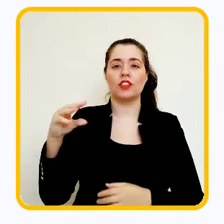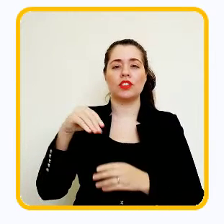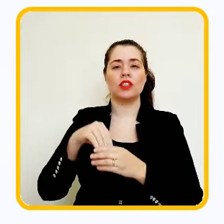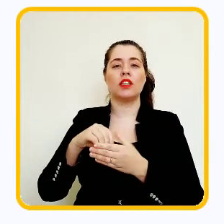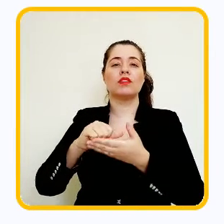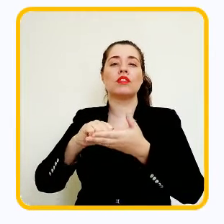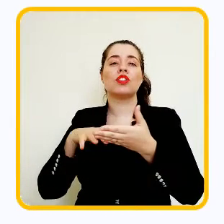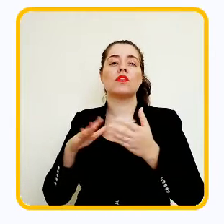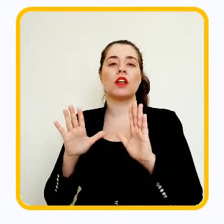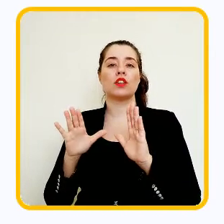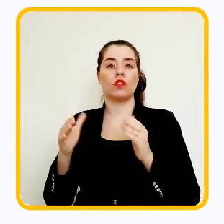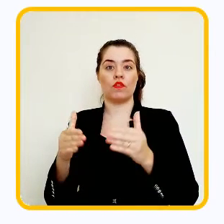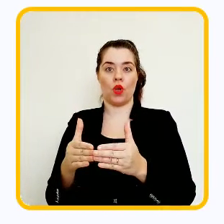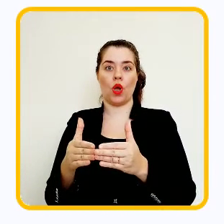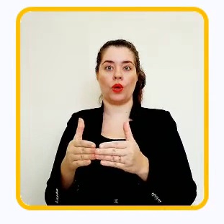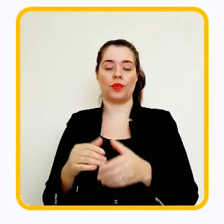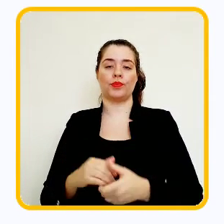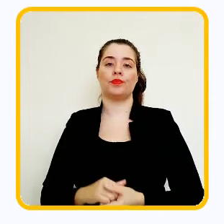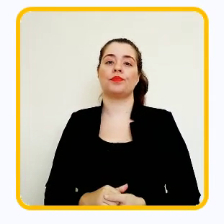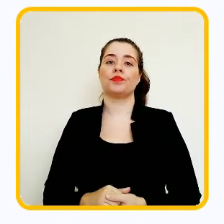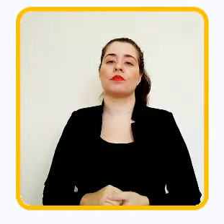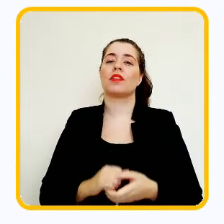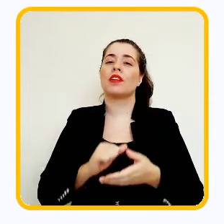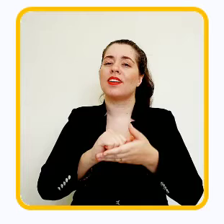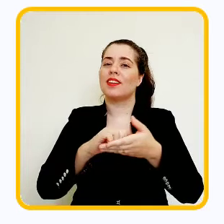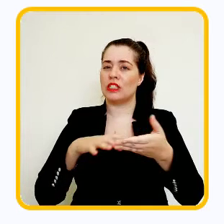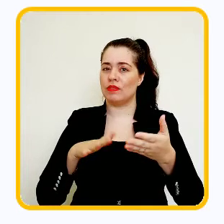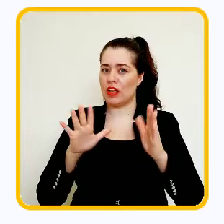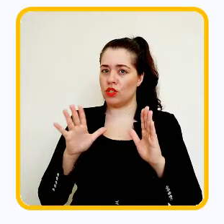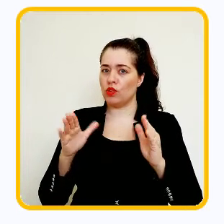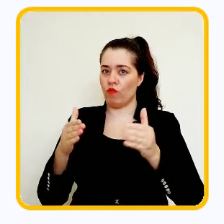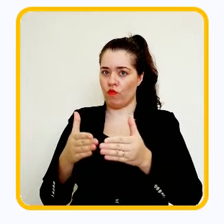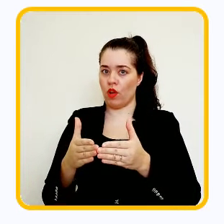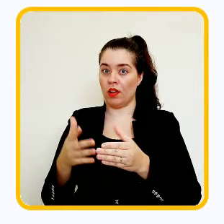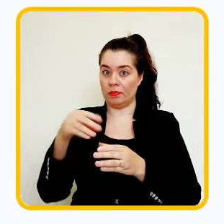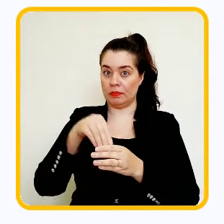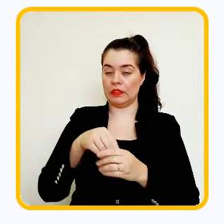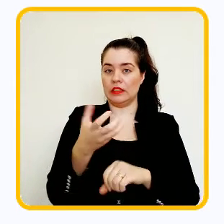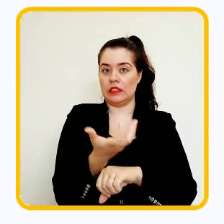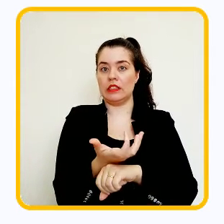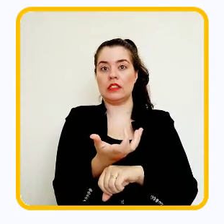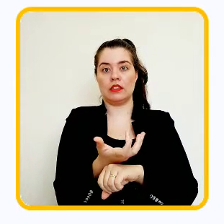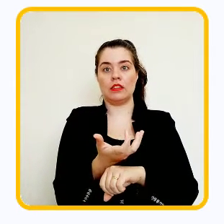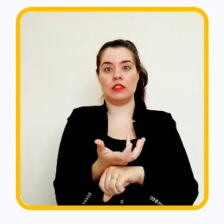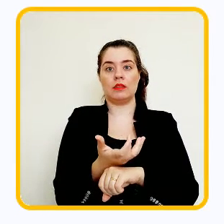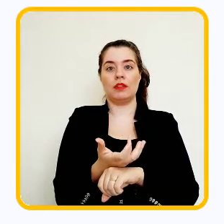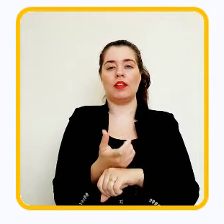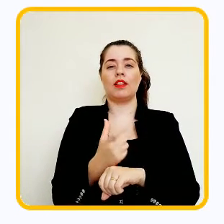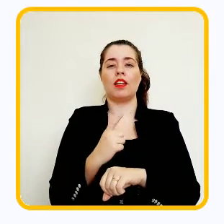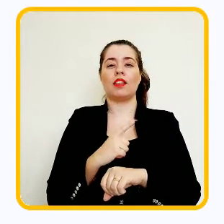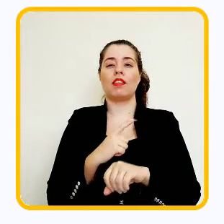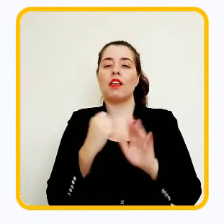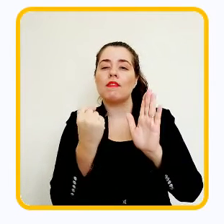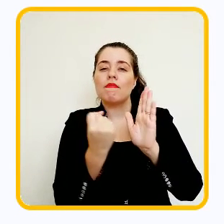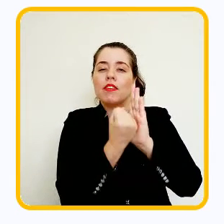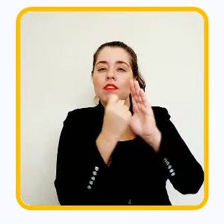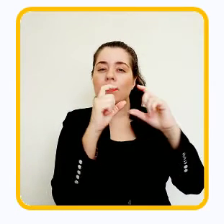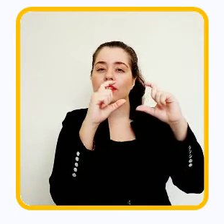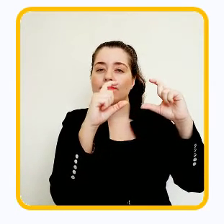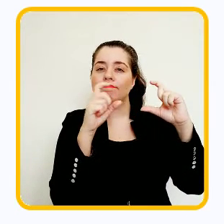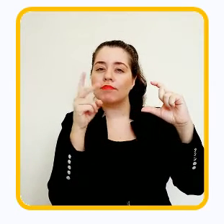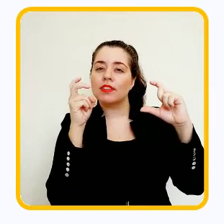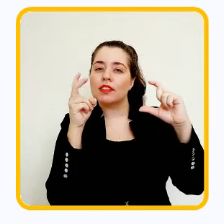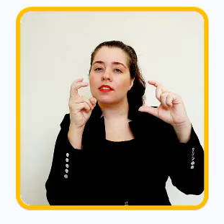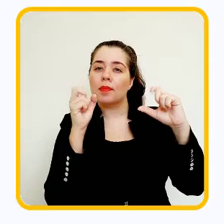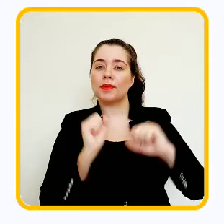hoje eu vou te mostrar agora como enviar uma mensagem uma atividade de fórum atividade de fórum dentro do corpo da